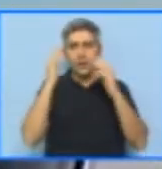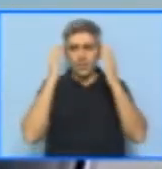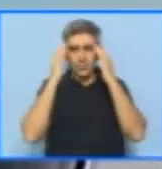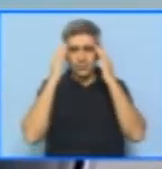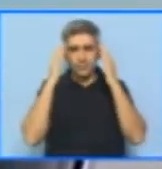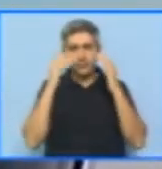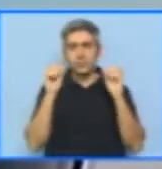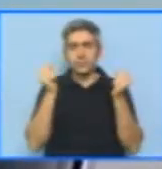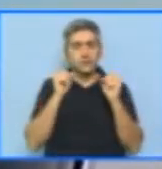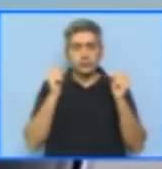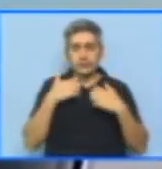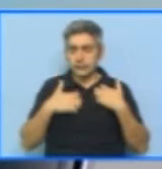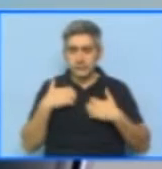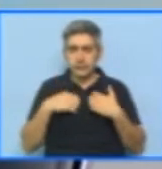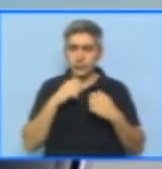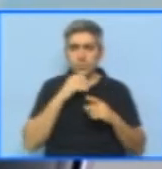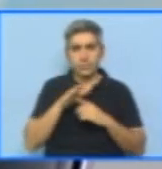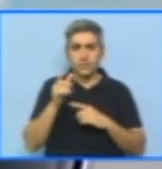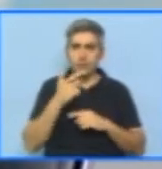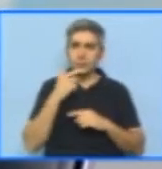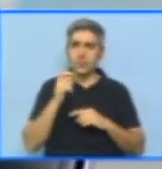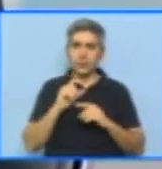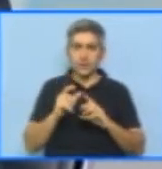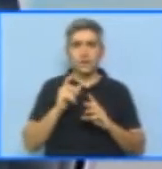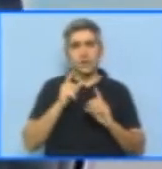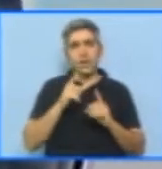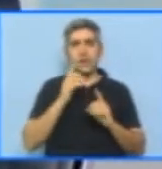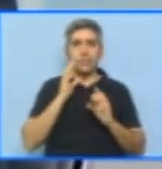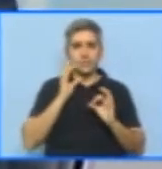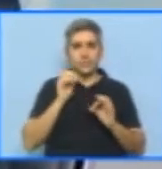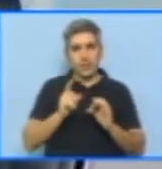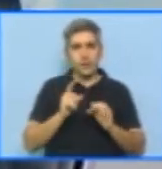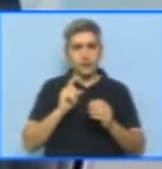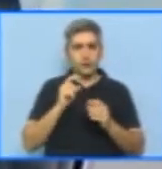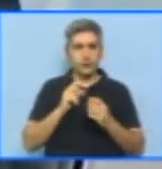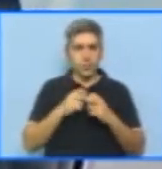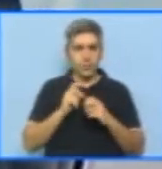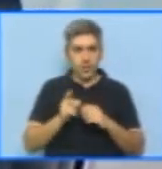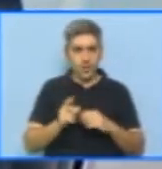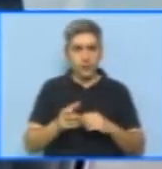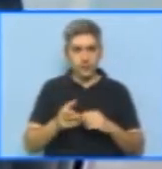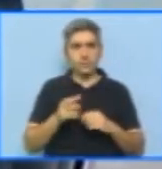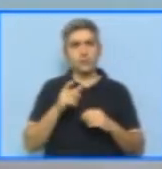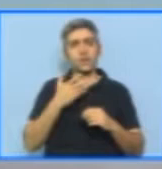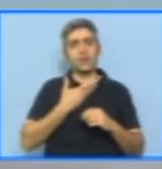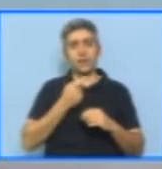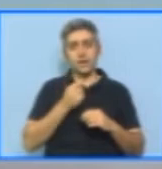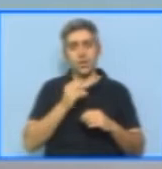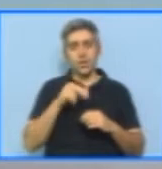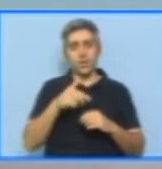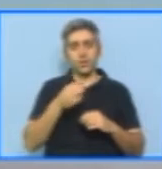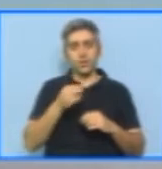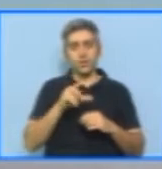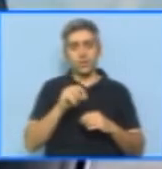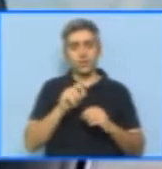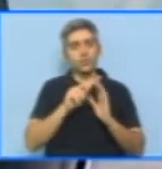facto, isso que está em causa. É, de facto, nós sermos indiferentes ao próprio mal. E aí, voltando à tua pergunta, de facto, a deontologia creio que é suficiente. Claro